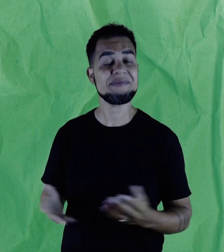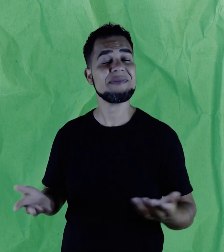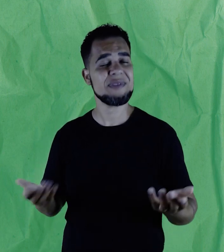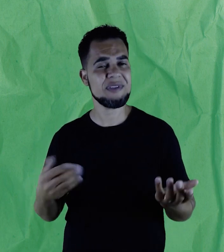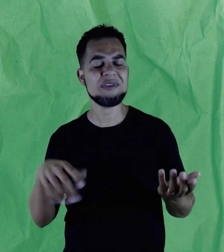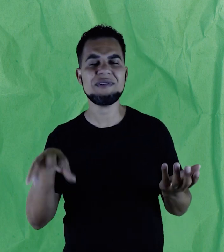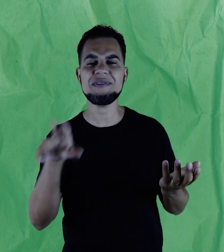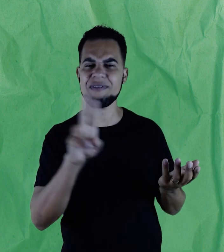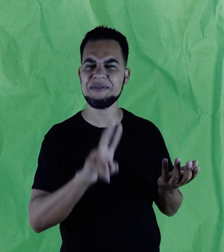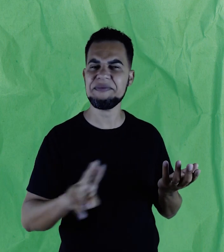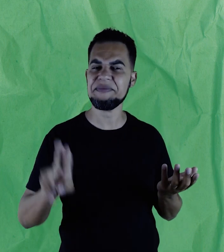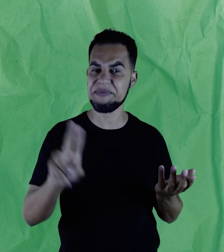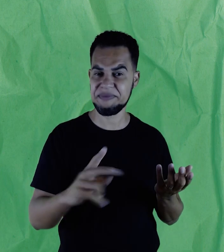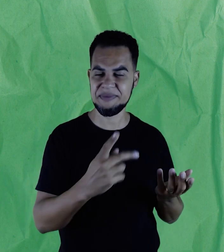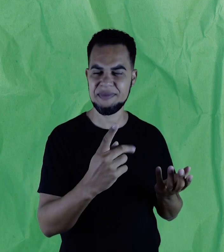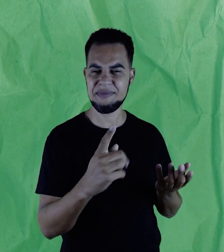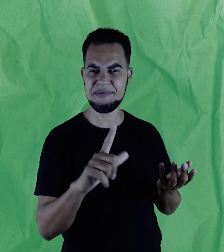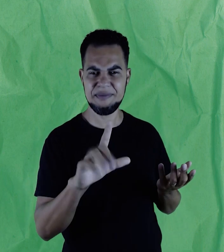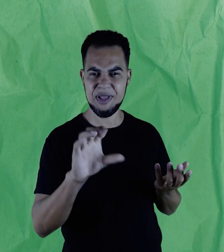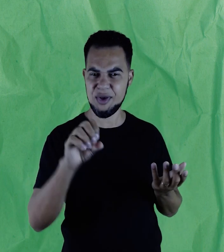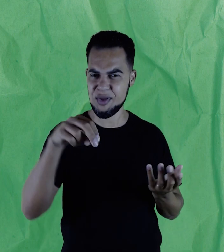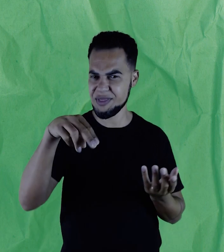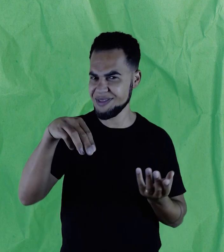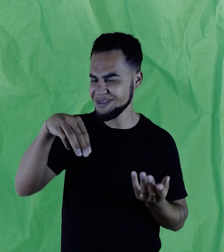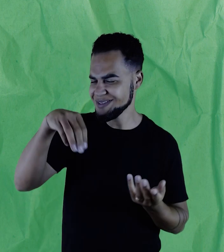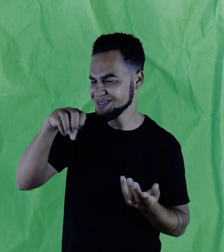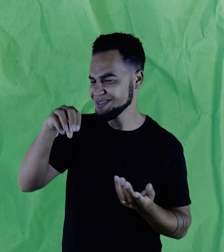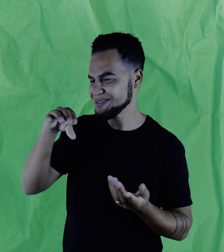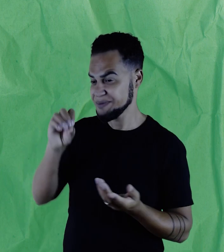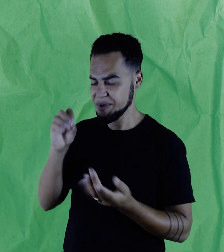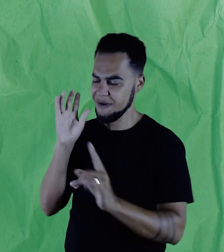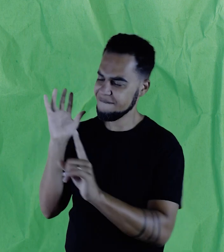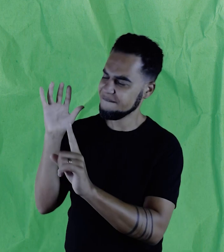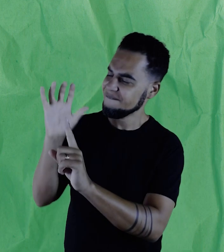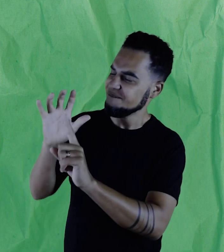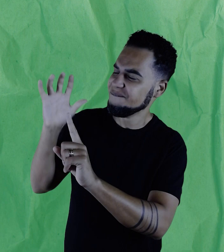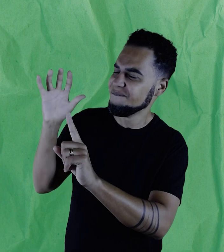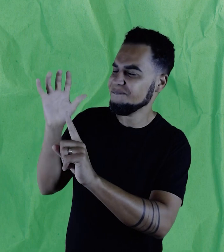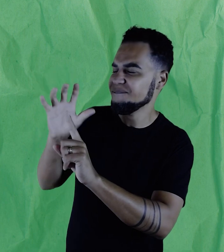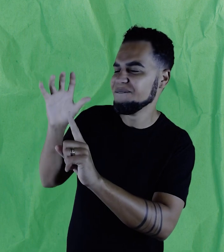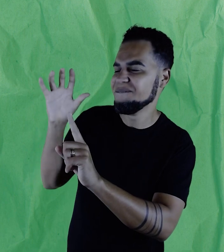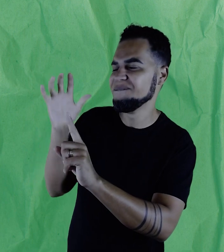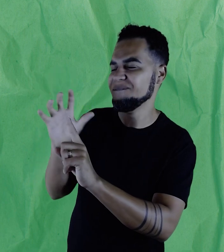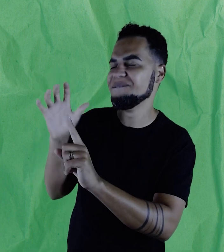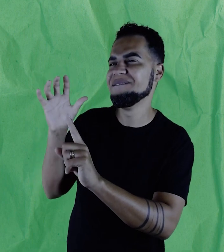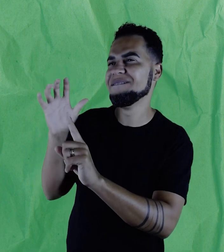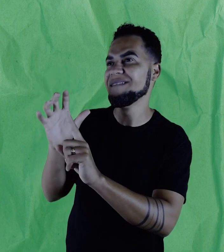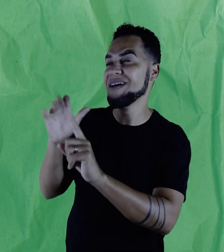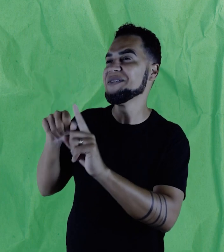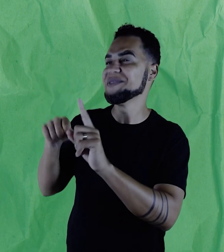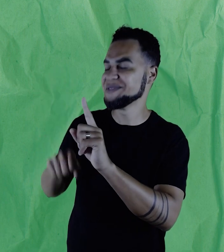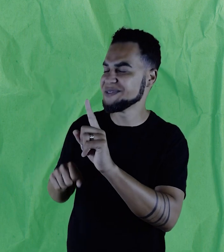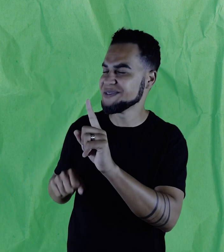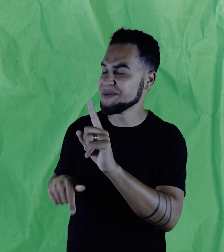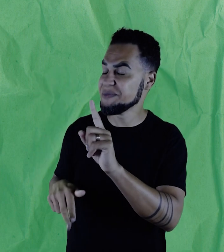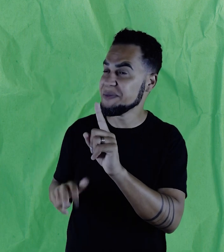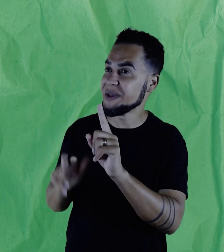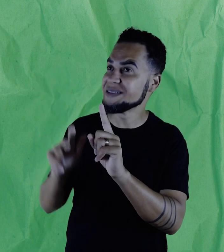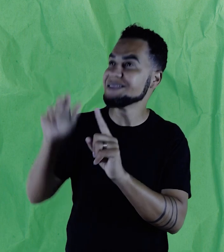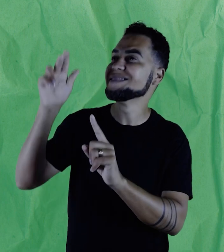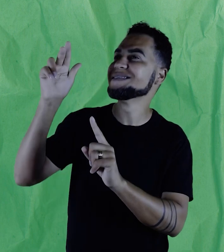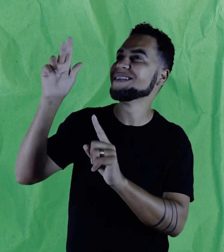Eu vou usar o pleonasmo pra te convencer. É como subir pra cima e pra